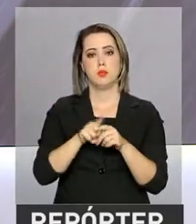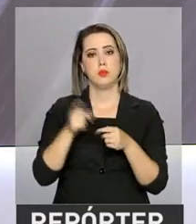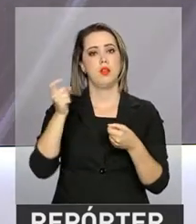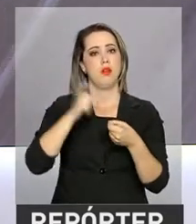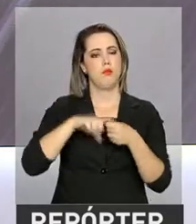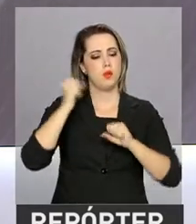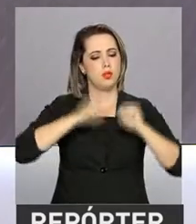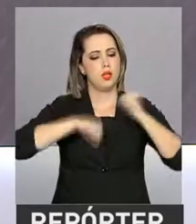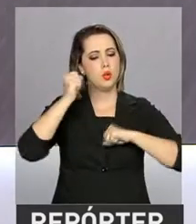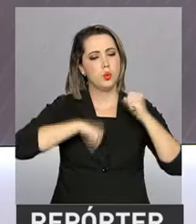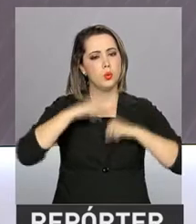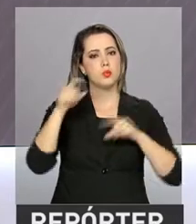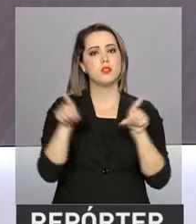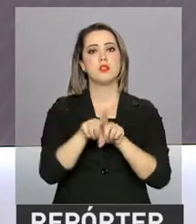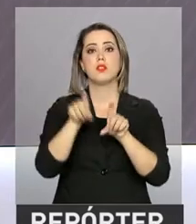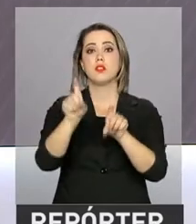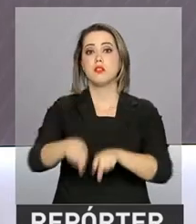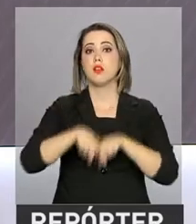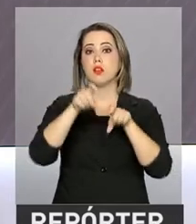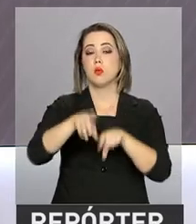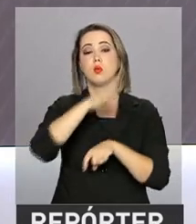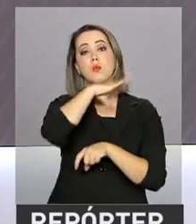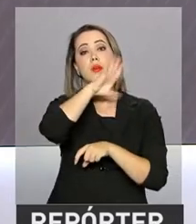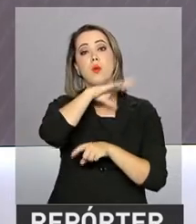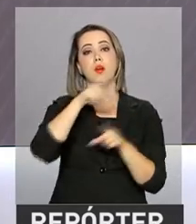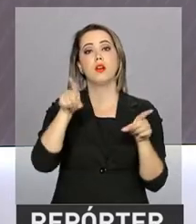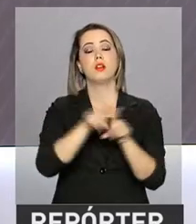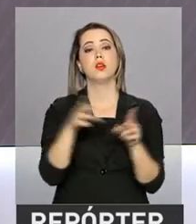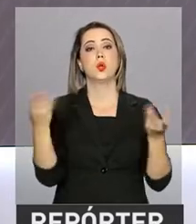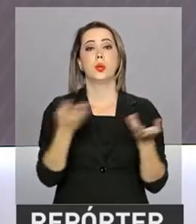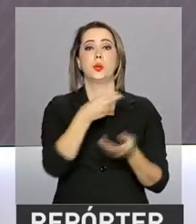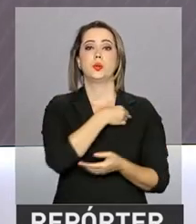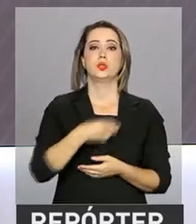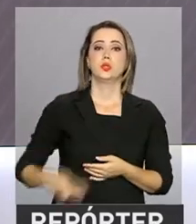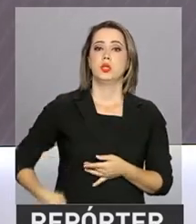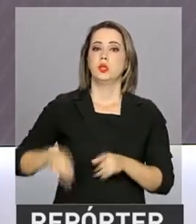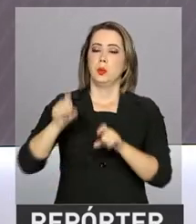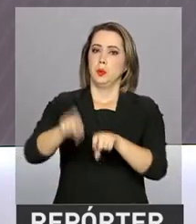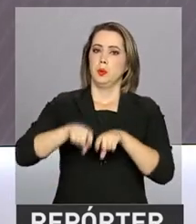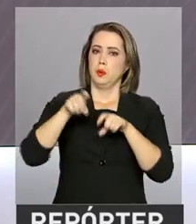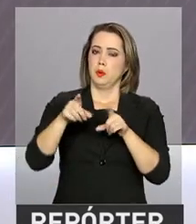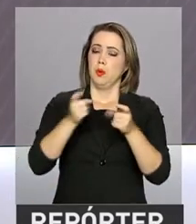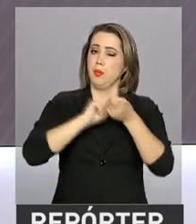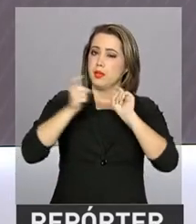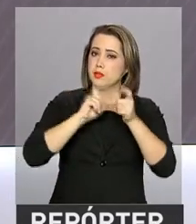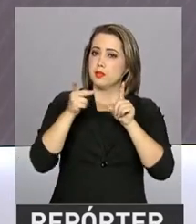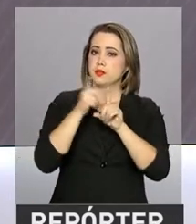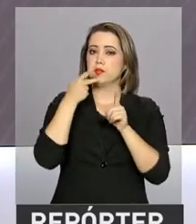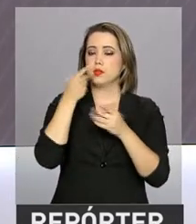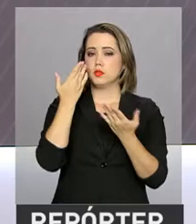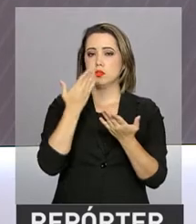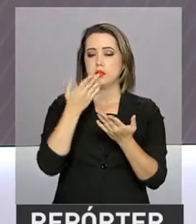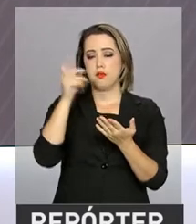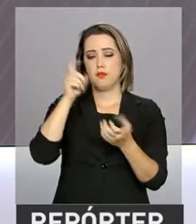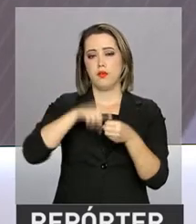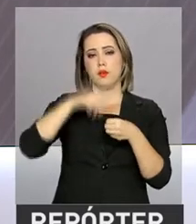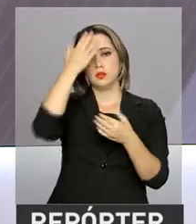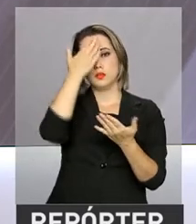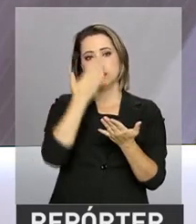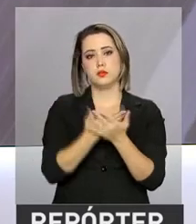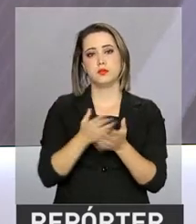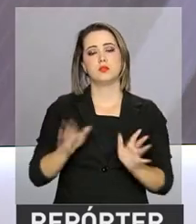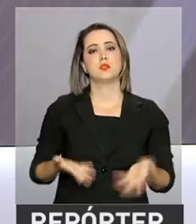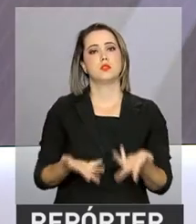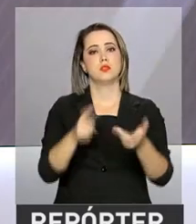da indústria e da agropecuária. Hoje, o ministro da Fazenda falou sobre a retomada da confiança e da geração de empregos